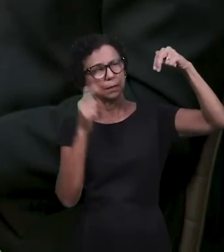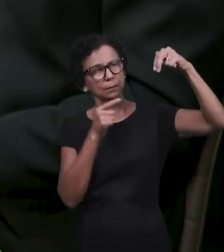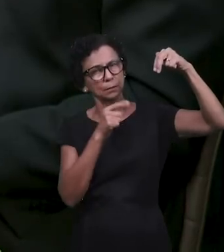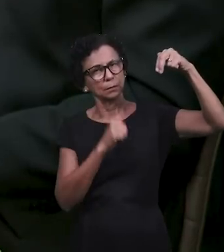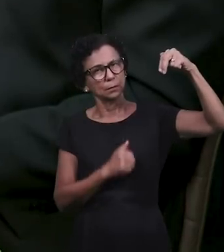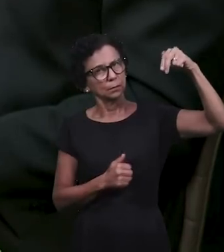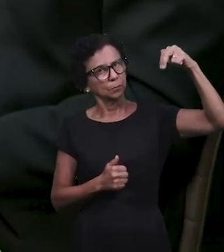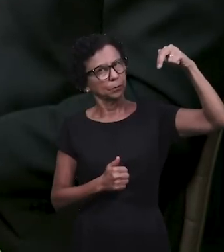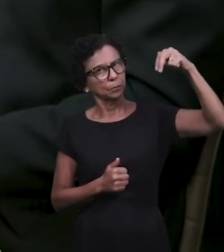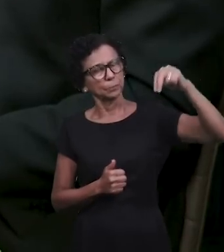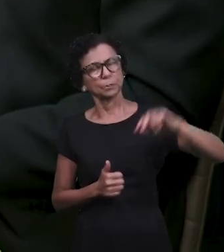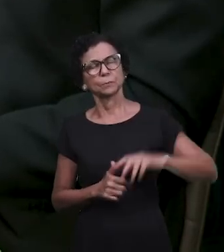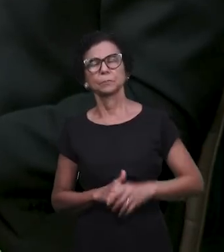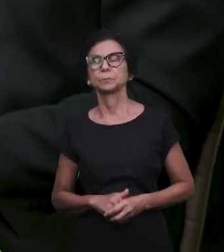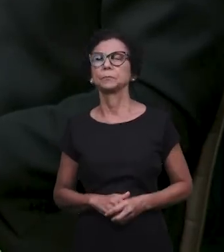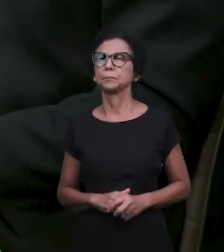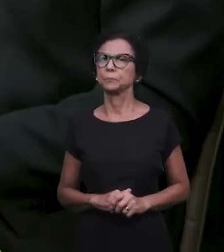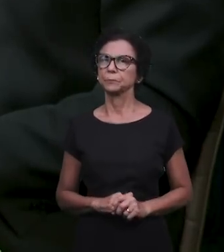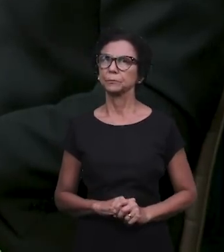corpo, doutrina de corpo, né?